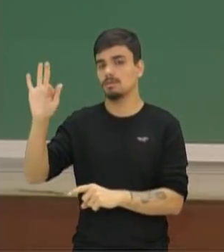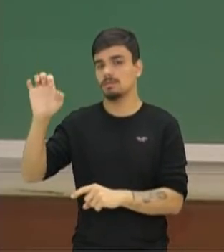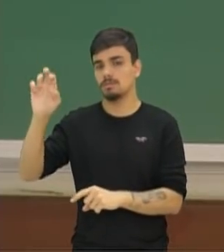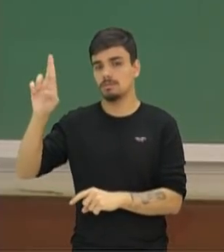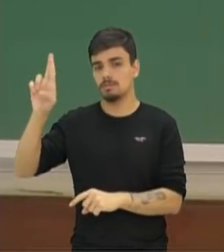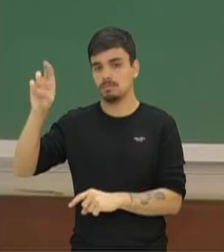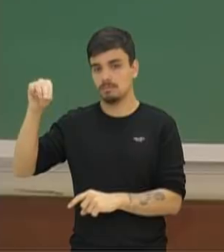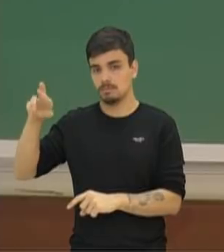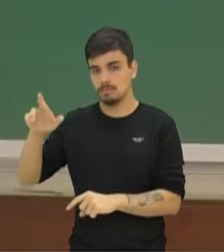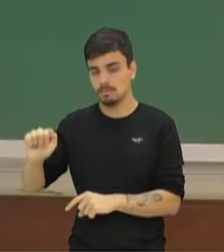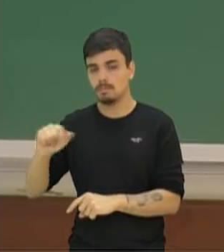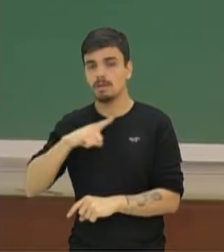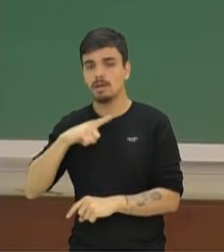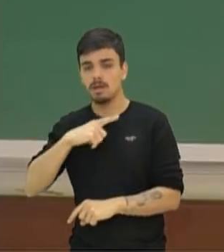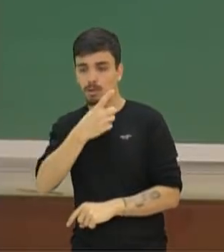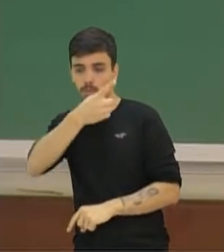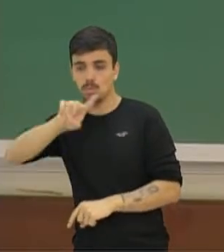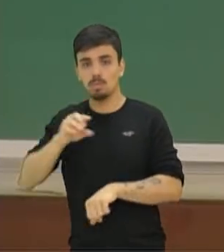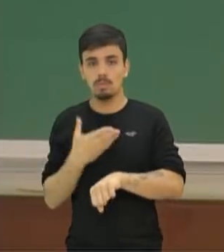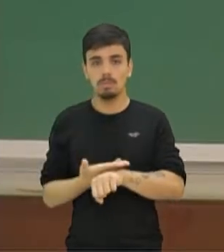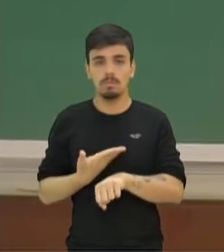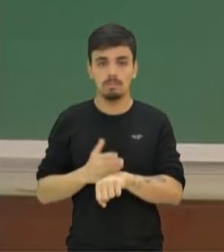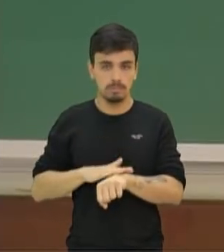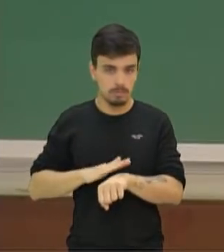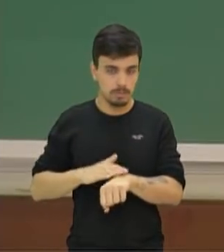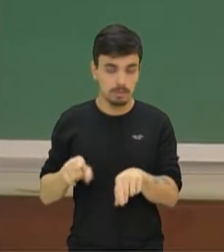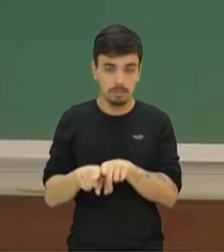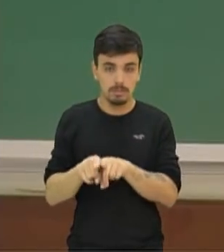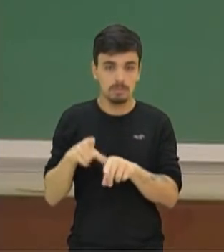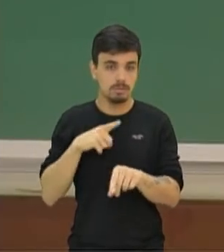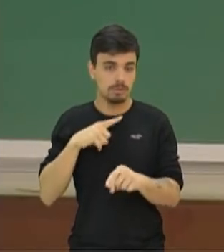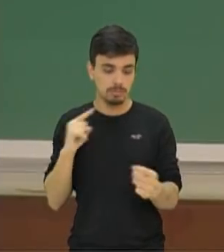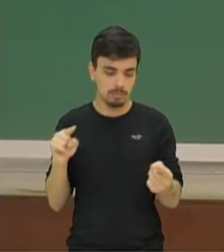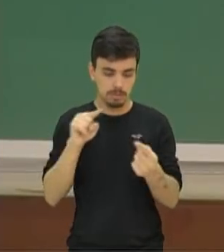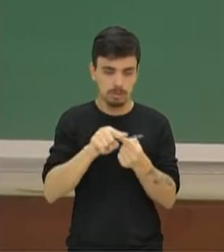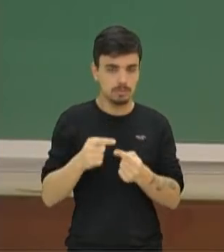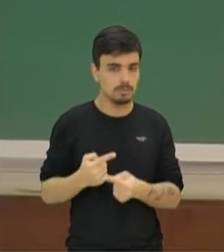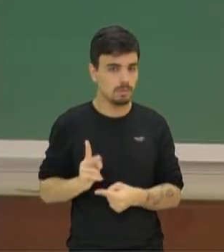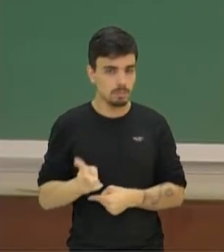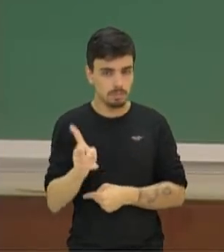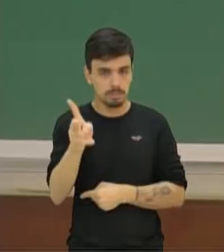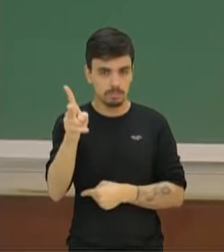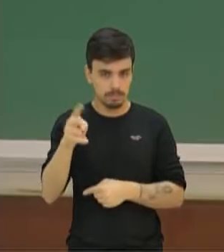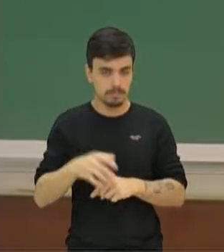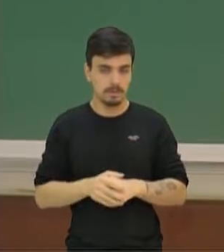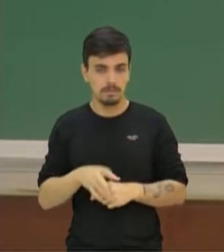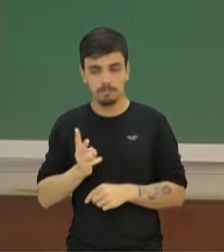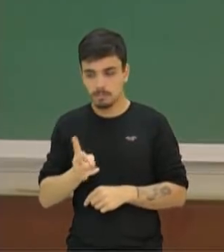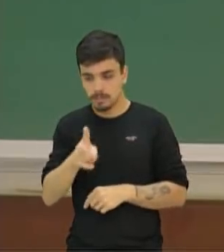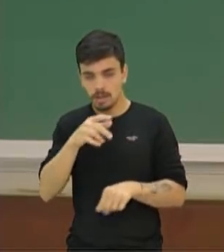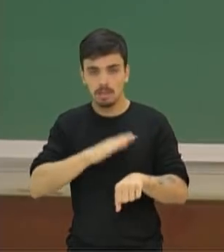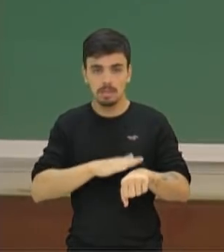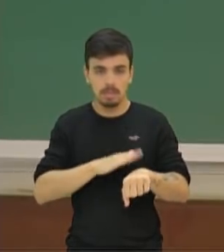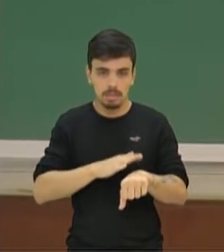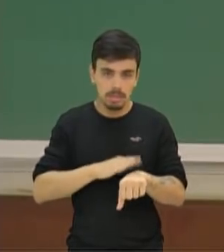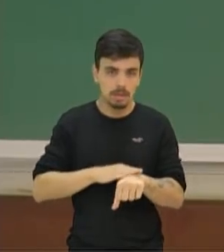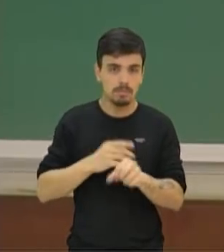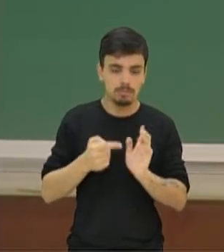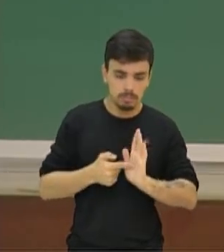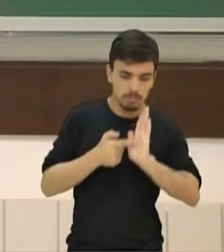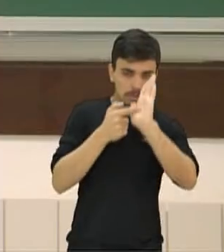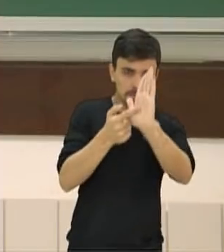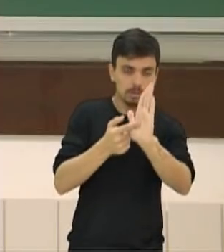arte que acontece num momento único e que não tem pretensão de durar, né, não tem pretensão de ficar lá um tempão em